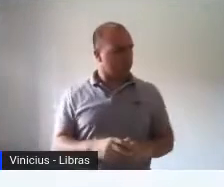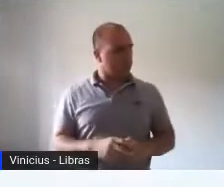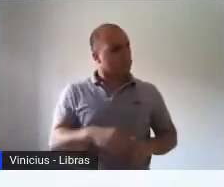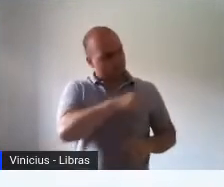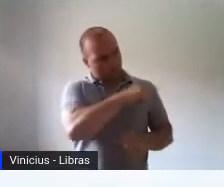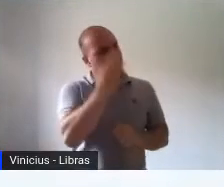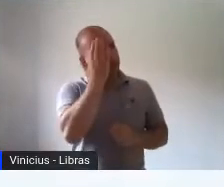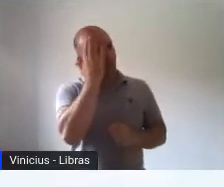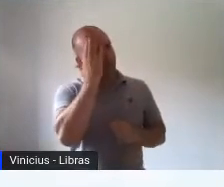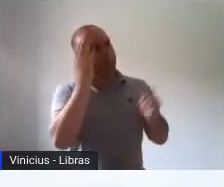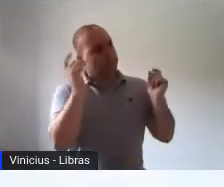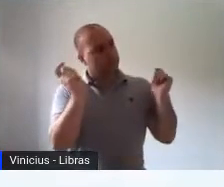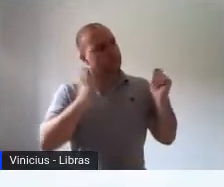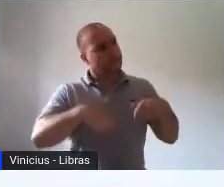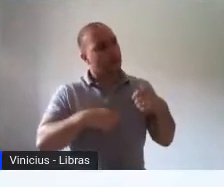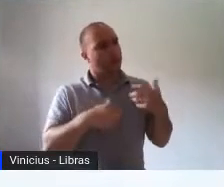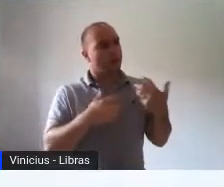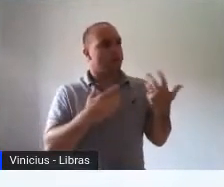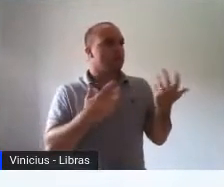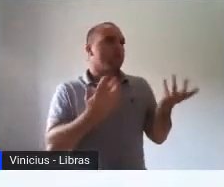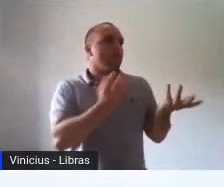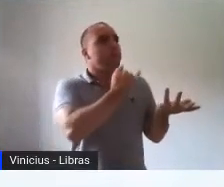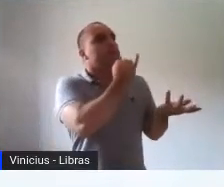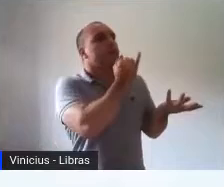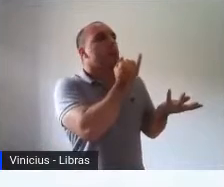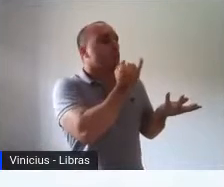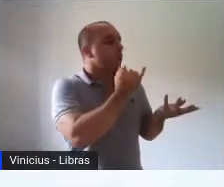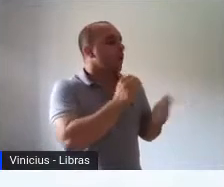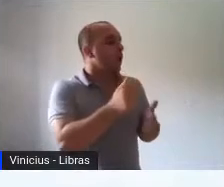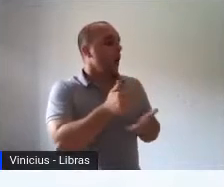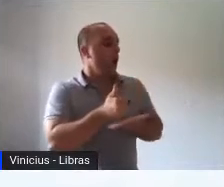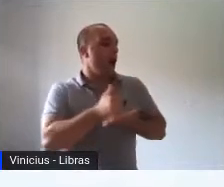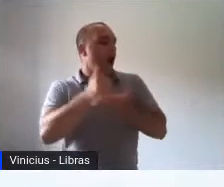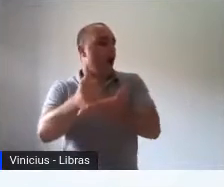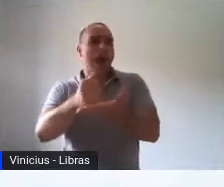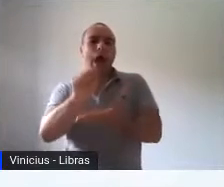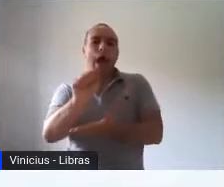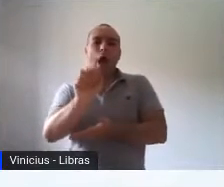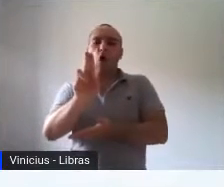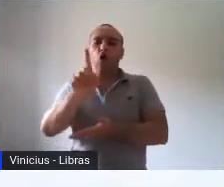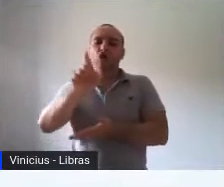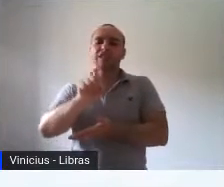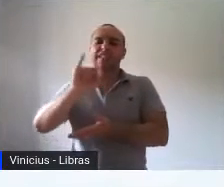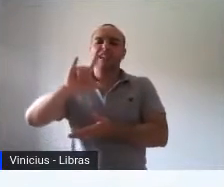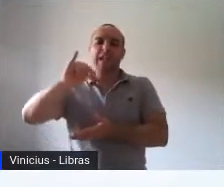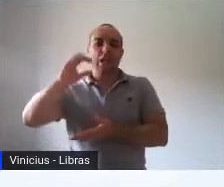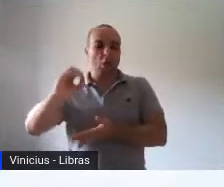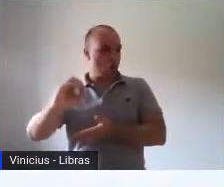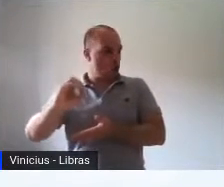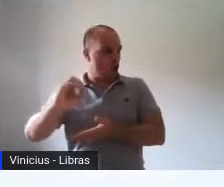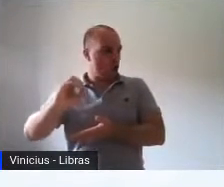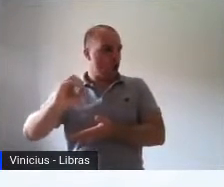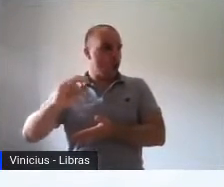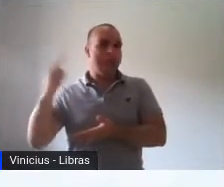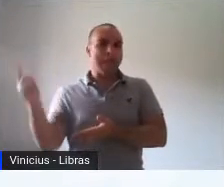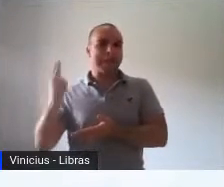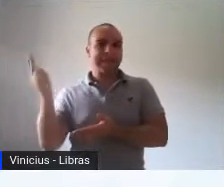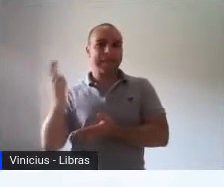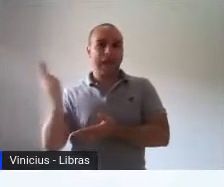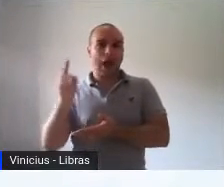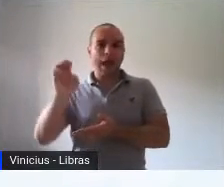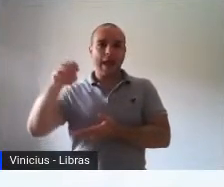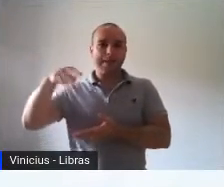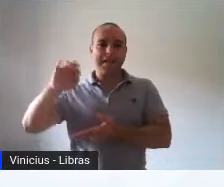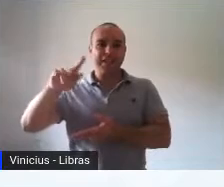defendida pelas centrais sindicais em relação ao auxílio emergencial, que está pensando na sociedade em geral, não é a política definida